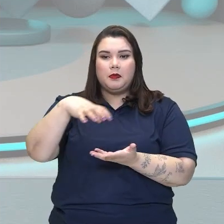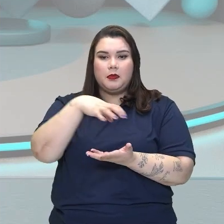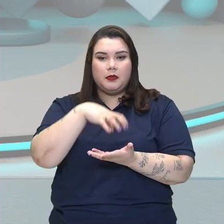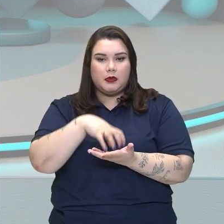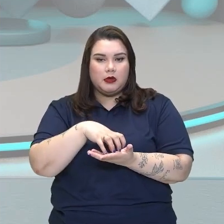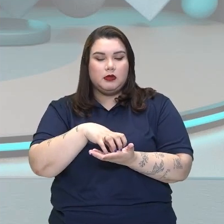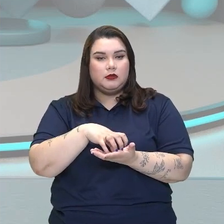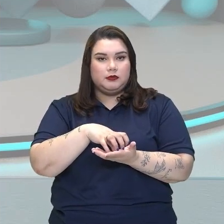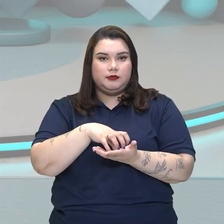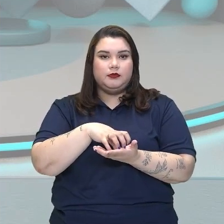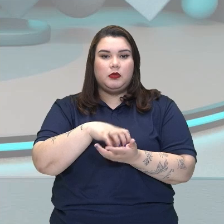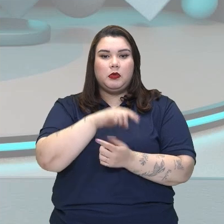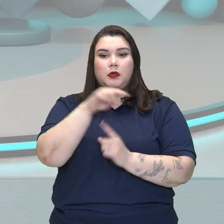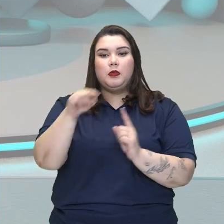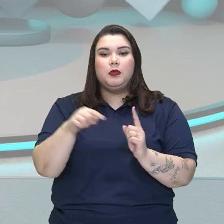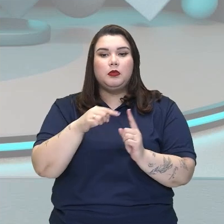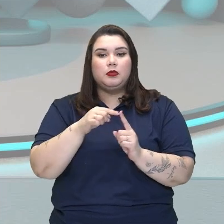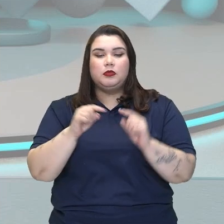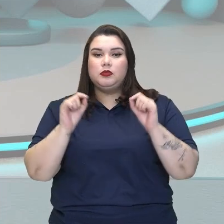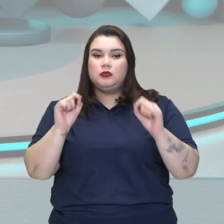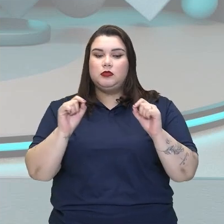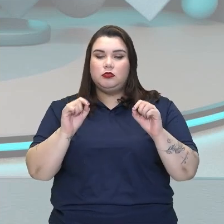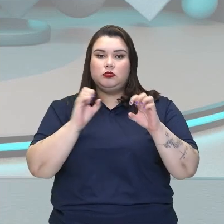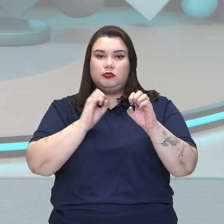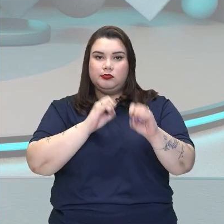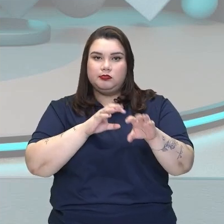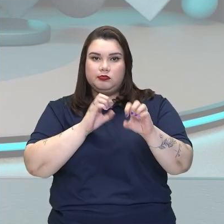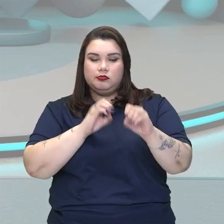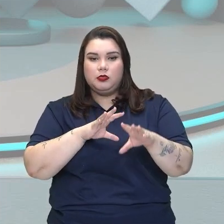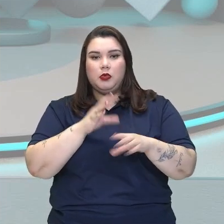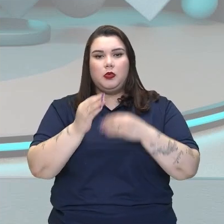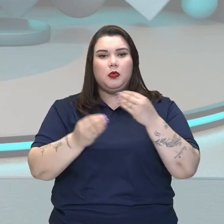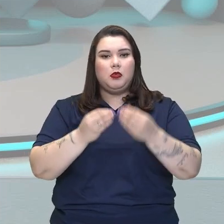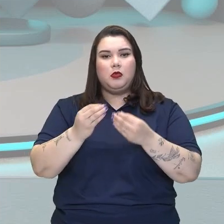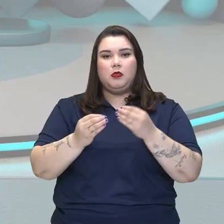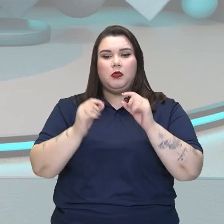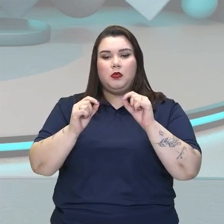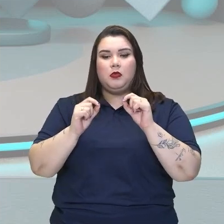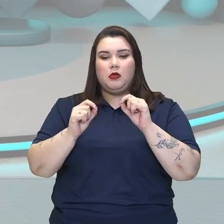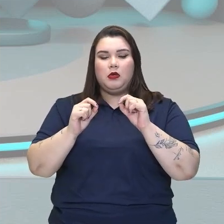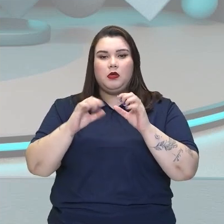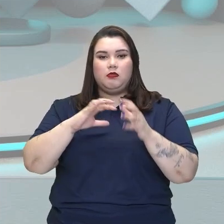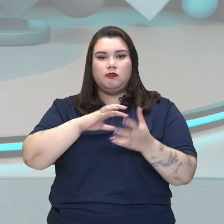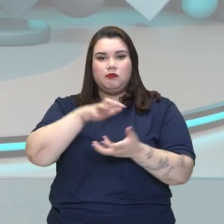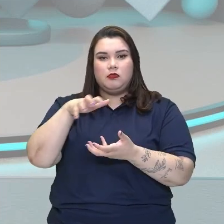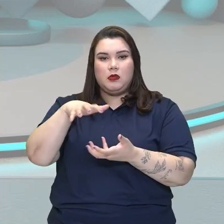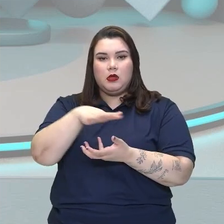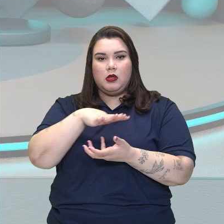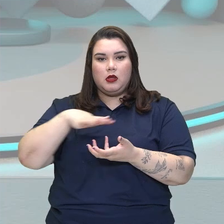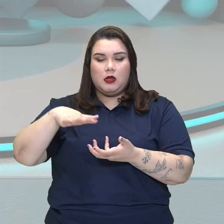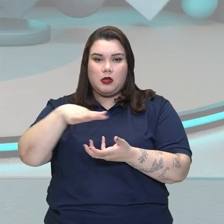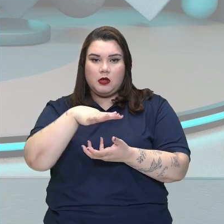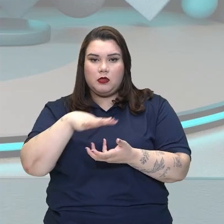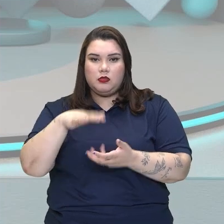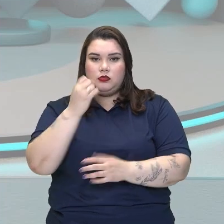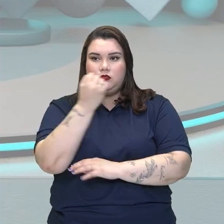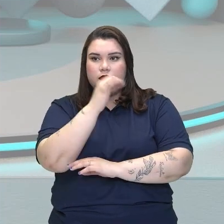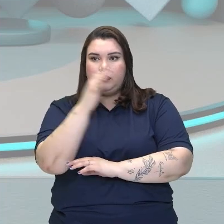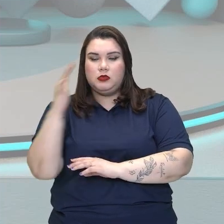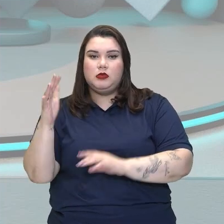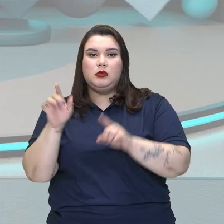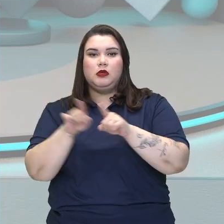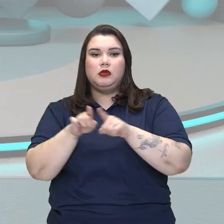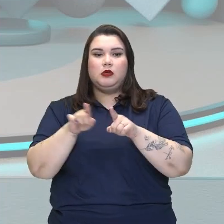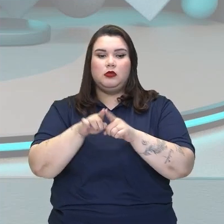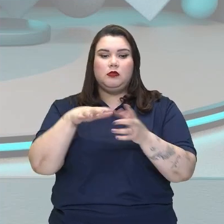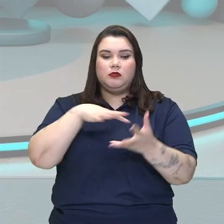bom? Com o objetivo de quê? De ensinar aí, ó, sobre ecossistemas florestais e sustentabilidade. Eles não